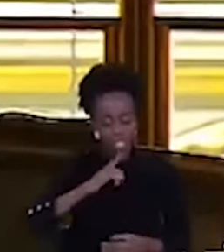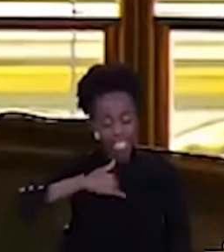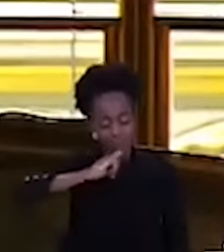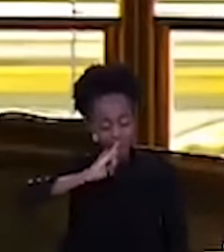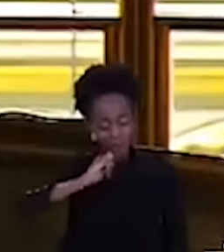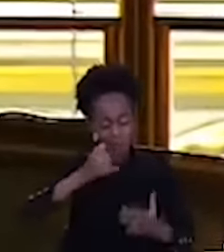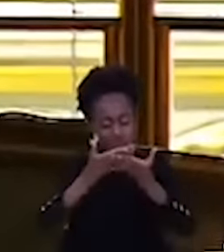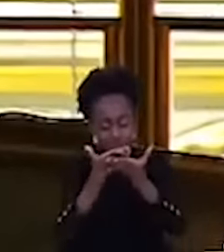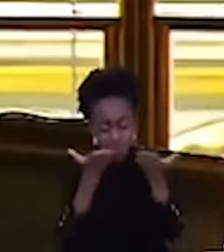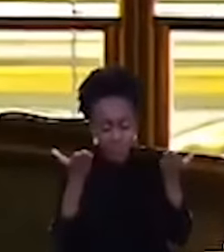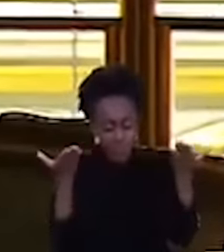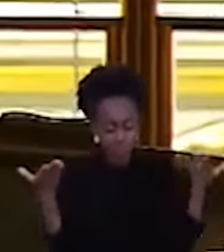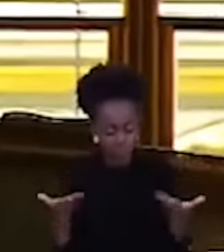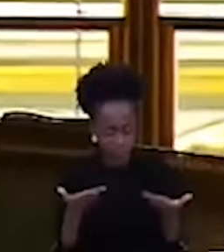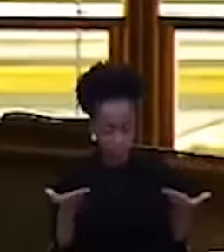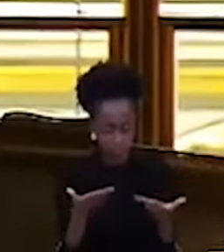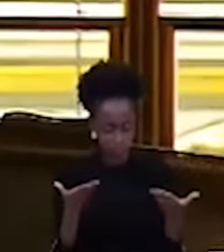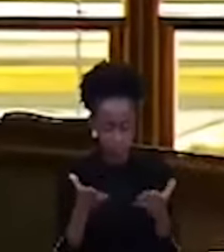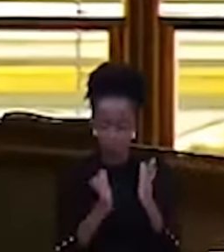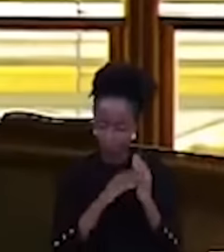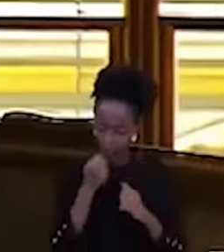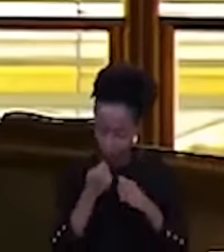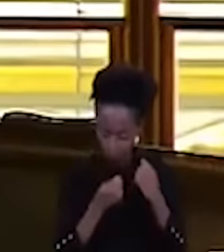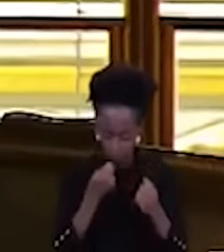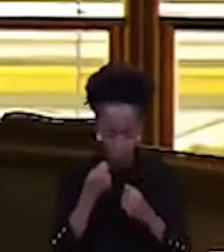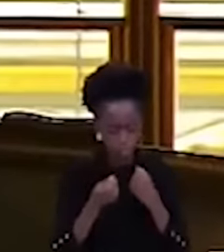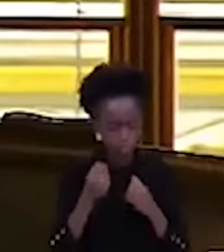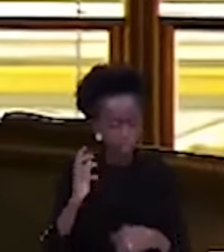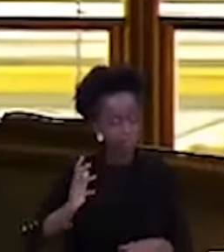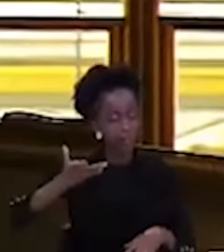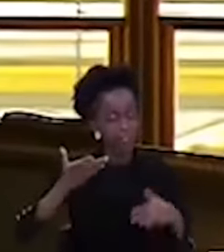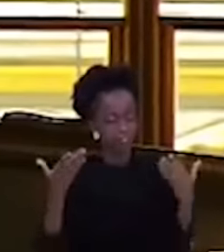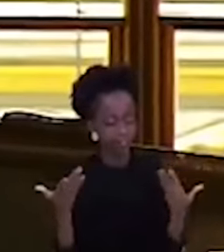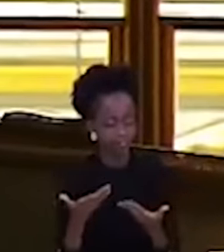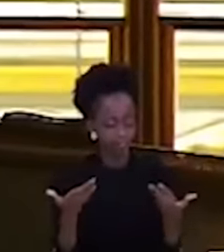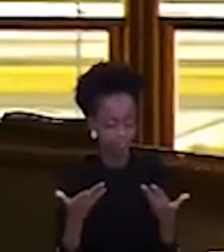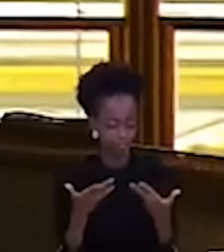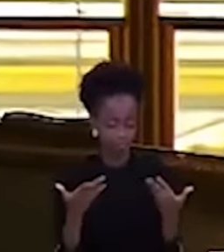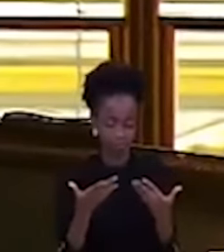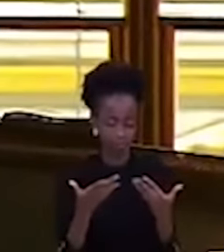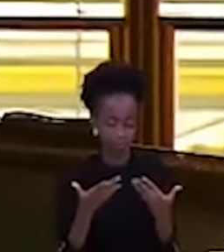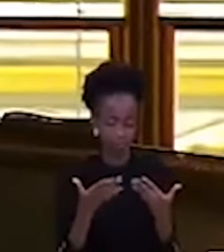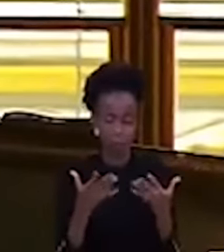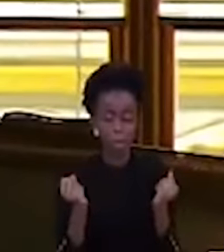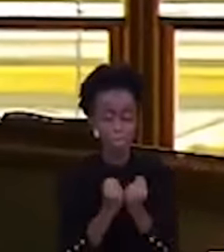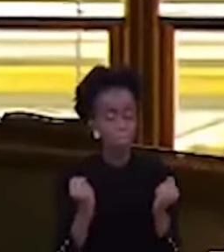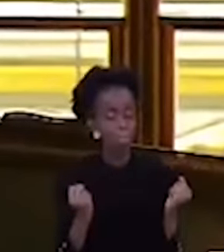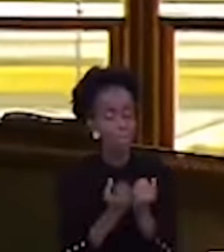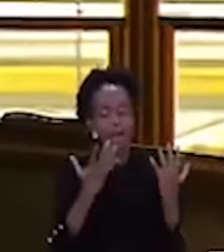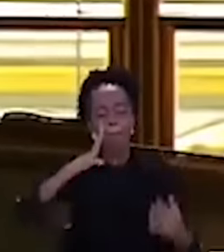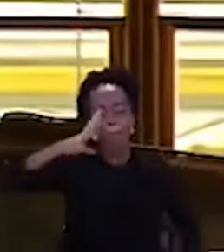que ele seja aí agora. Aleluia. Acontece agora o maior de todos os